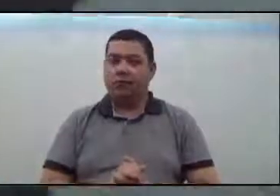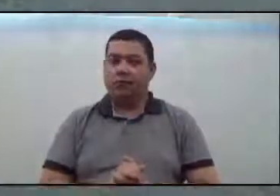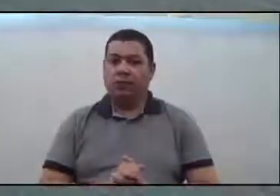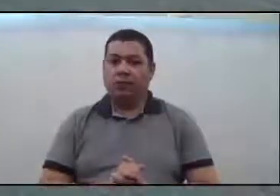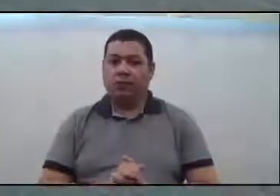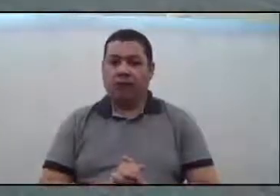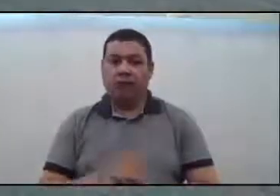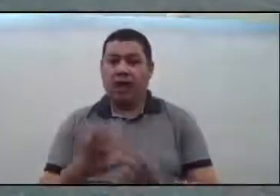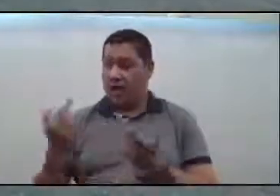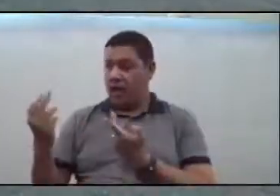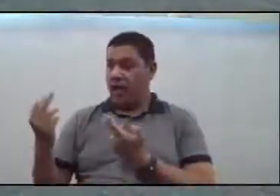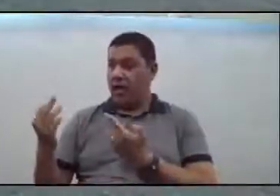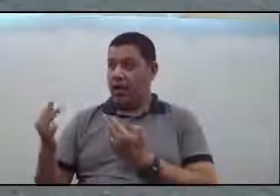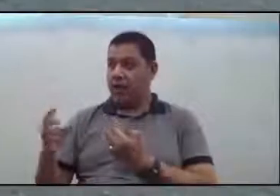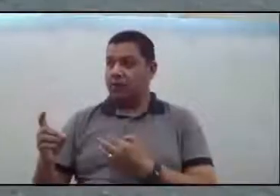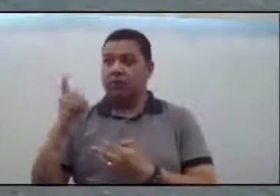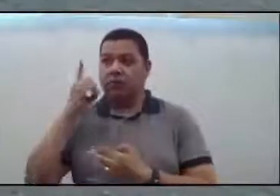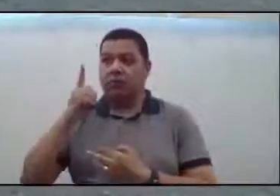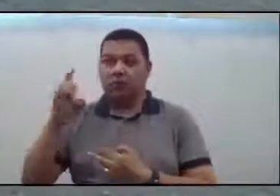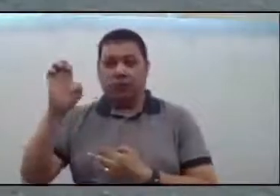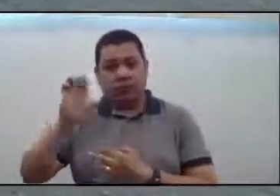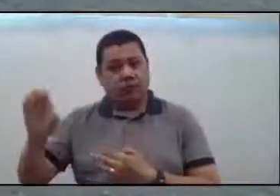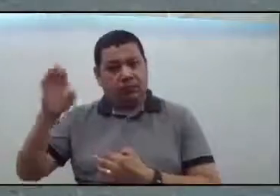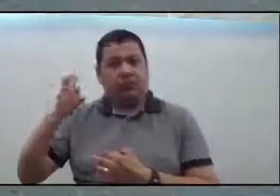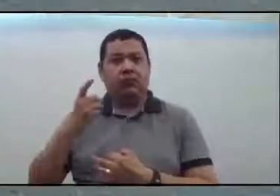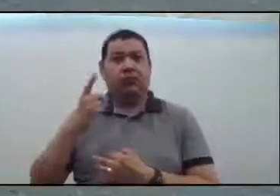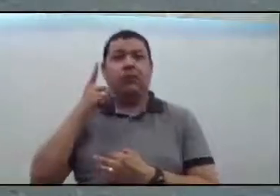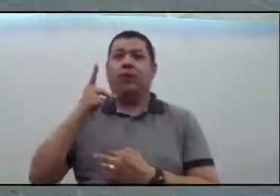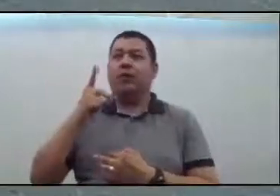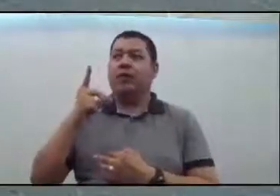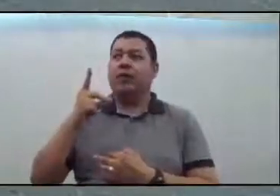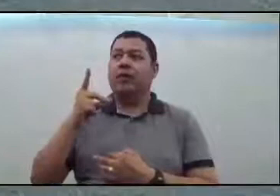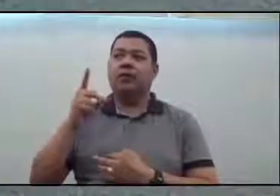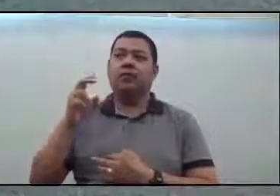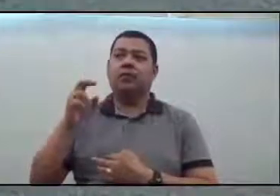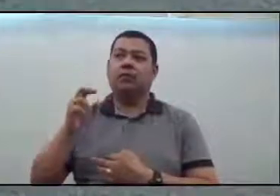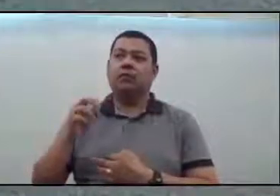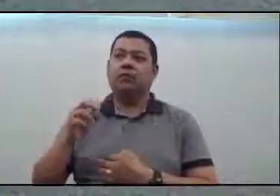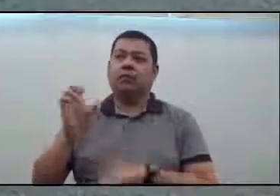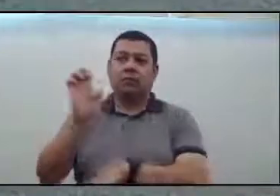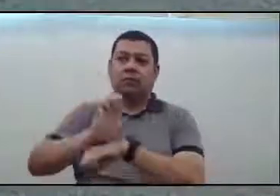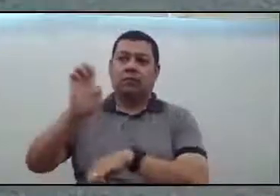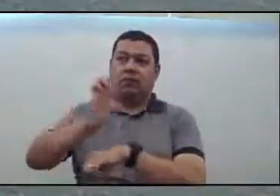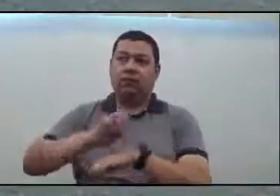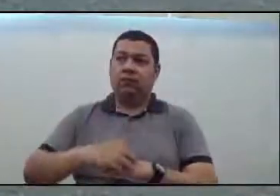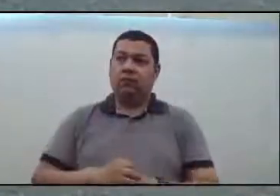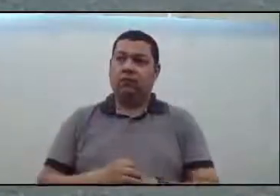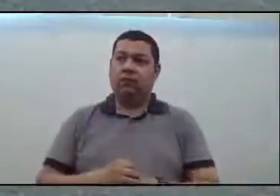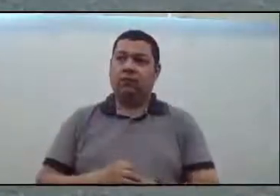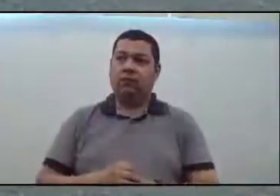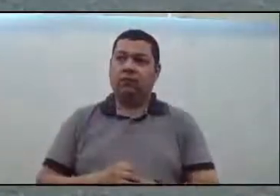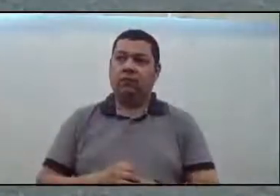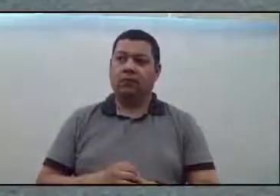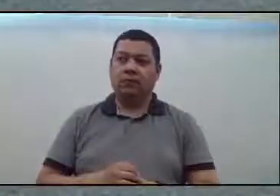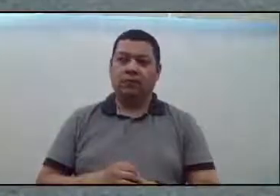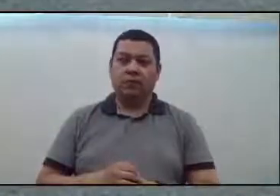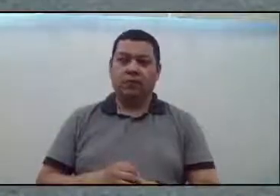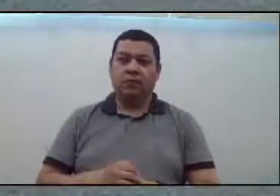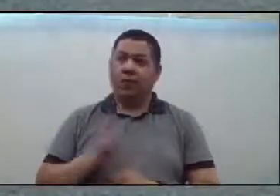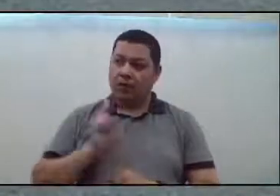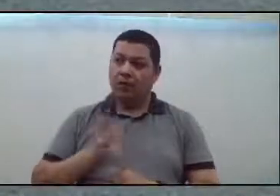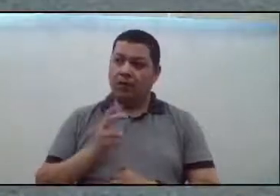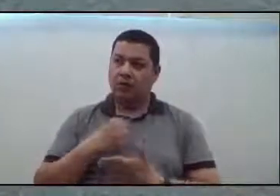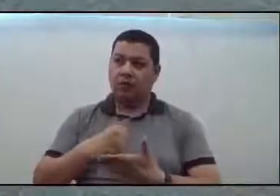deputado estadual, de um deputado federal e de um senador da República. Eu sempre defendo e vou